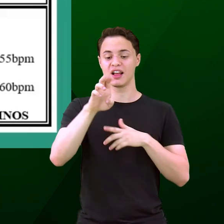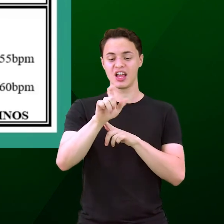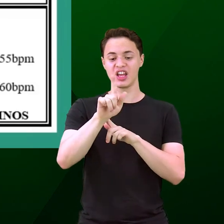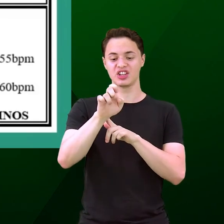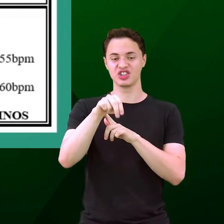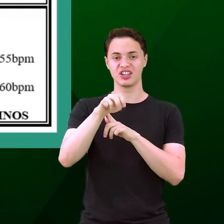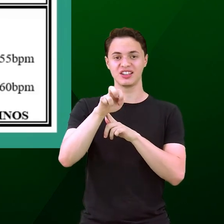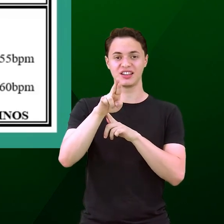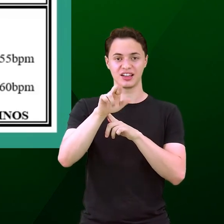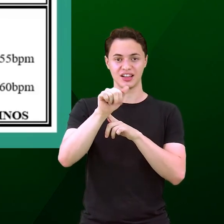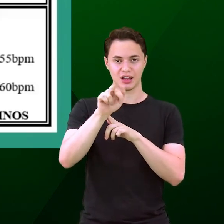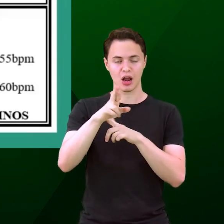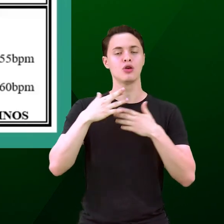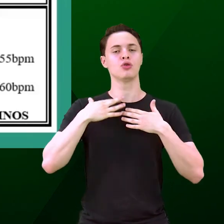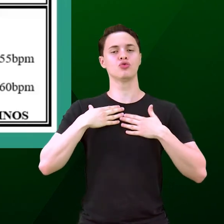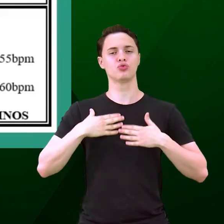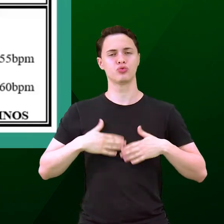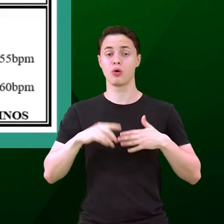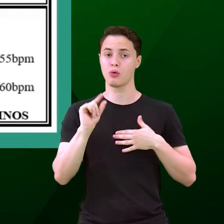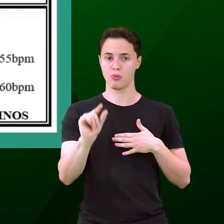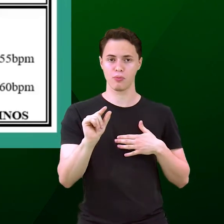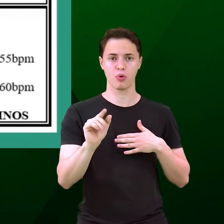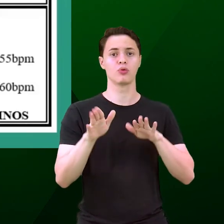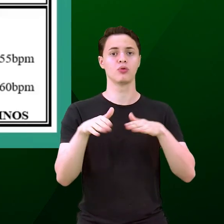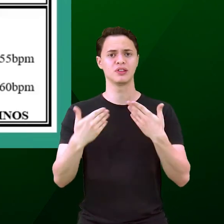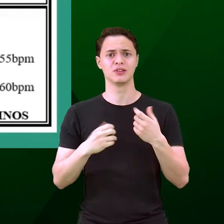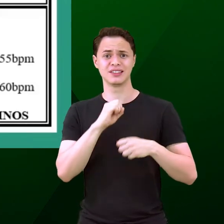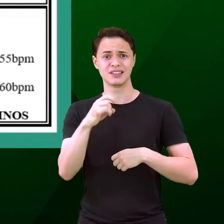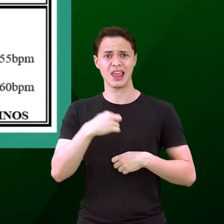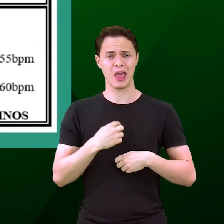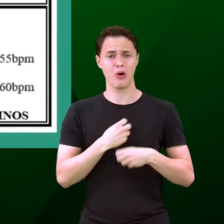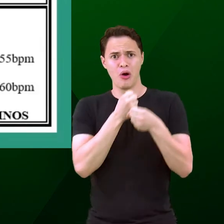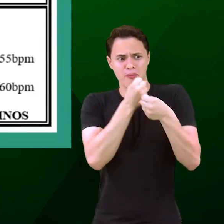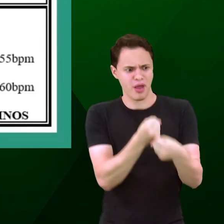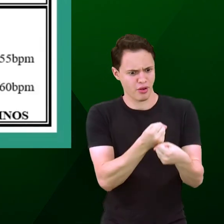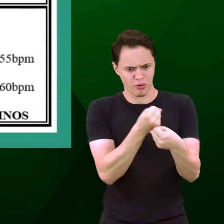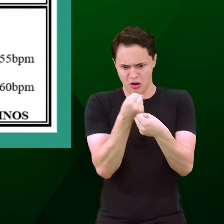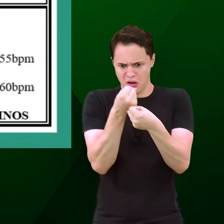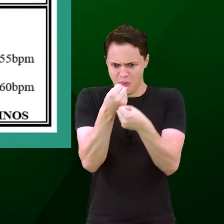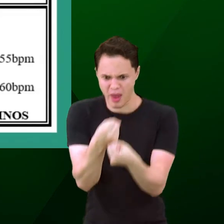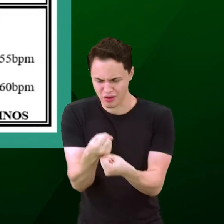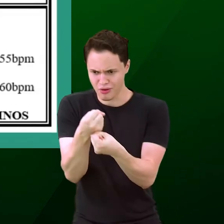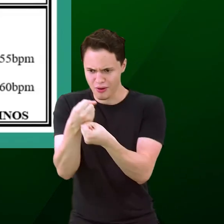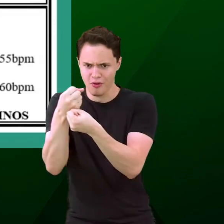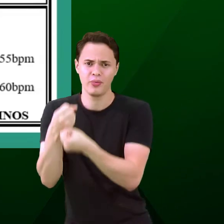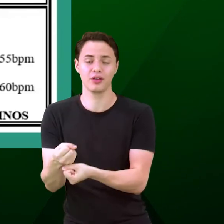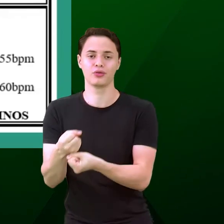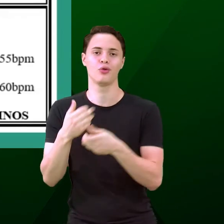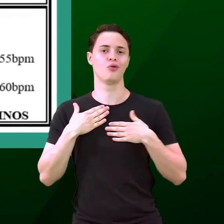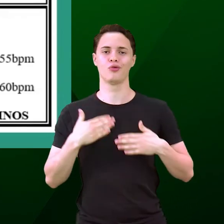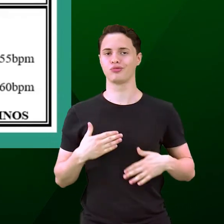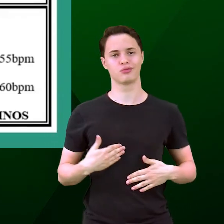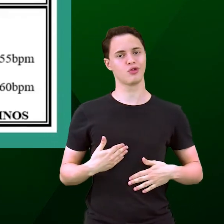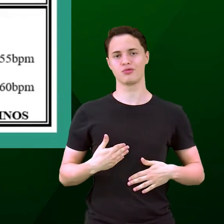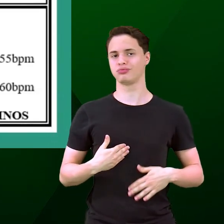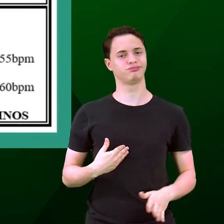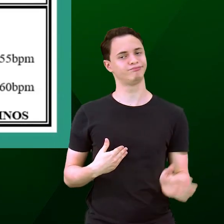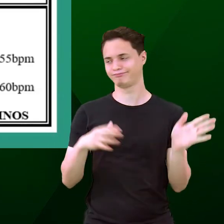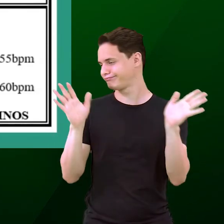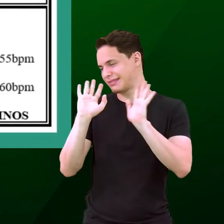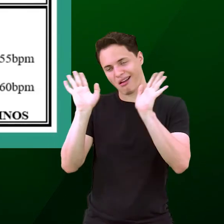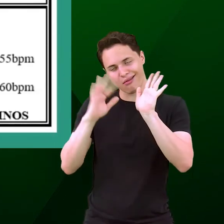que eu fiz esse teste, ele confirmava. Tá? Parte principal do treino entre 50% e 60%, então já vimos o cálculo lá